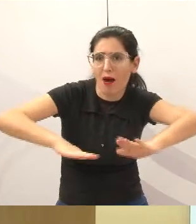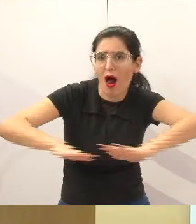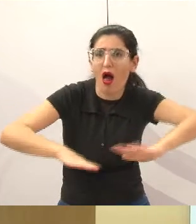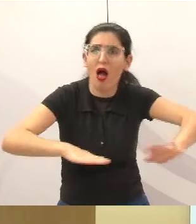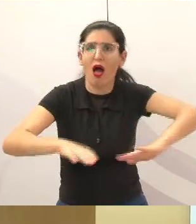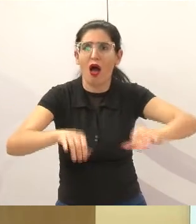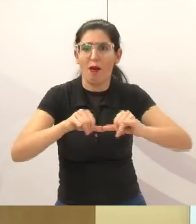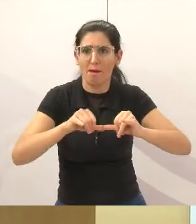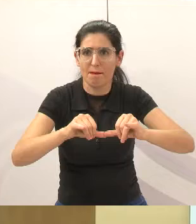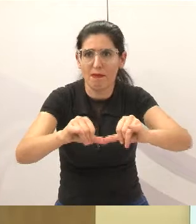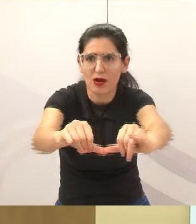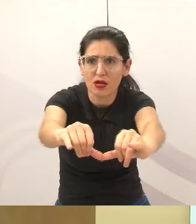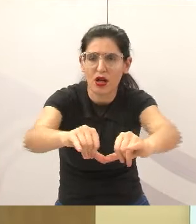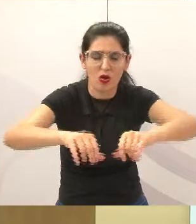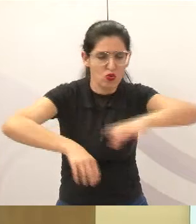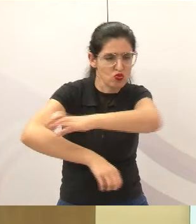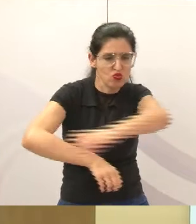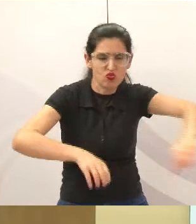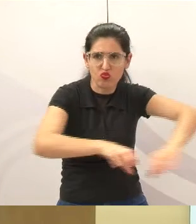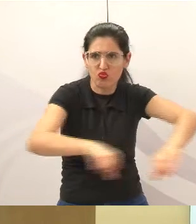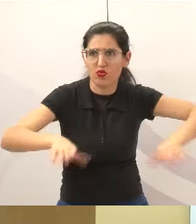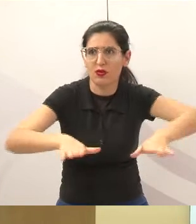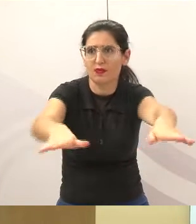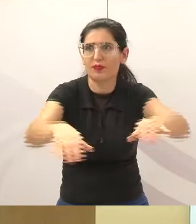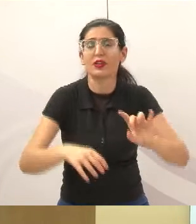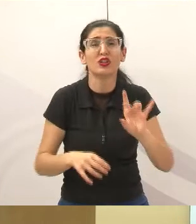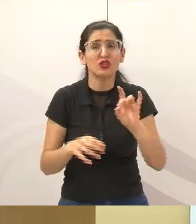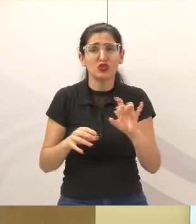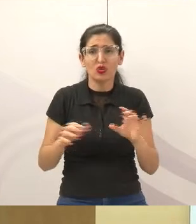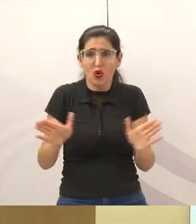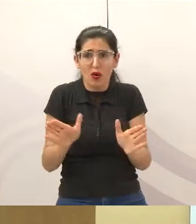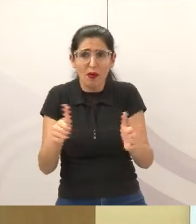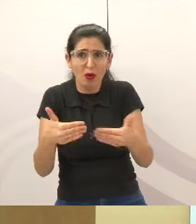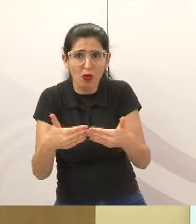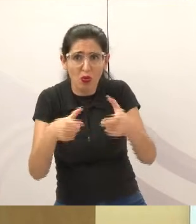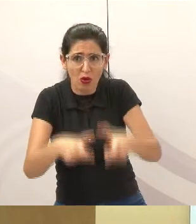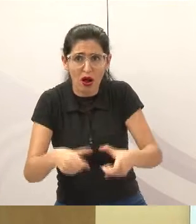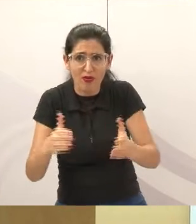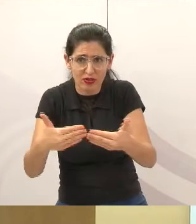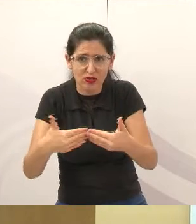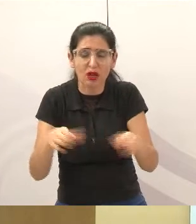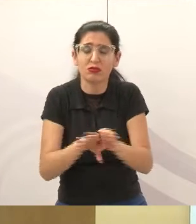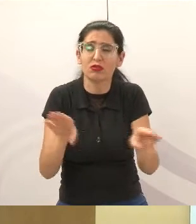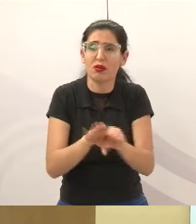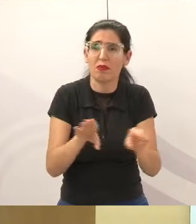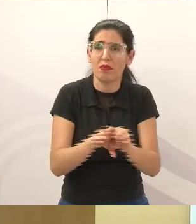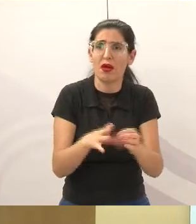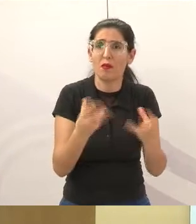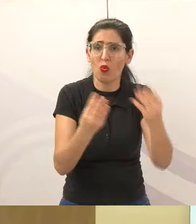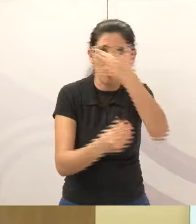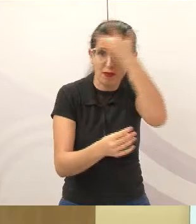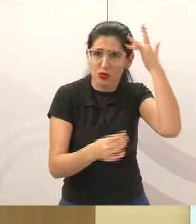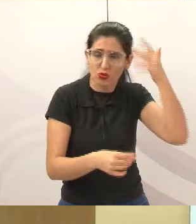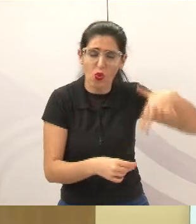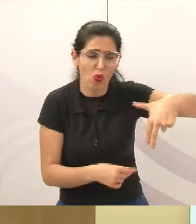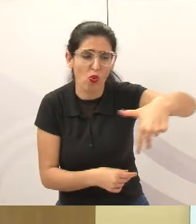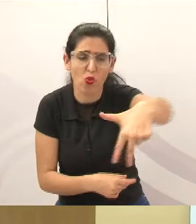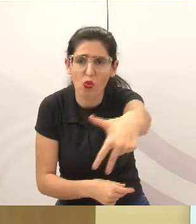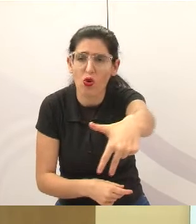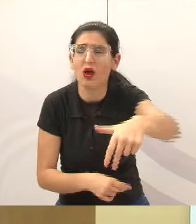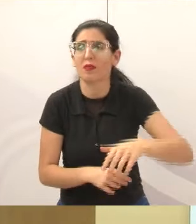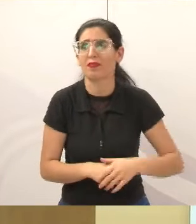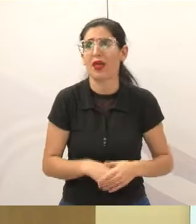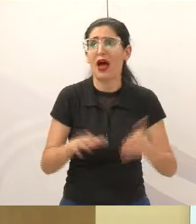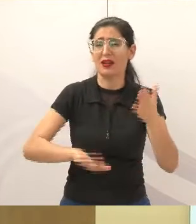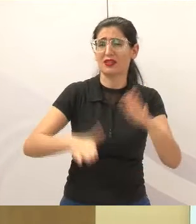de uso de máscara somente em ambientes fechados e coletivos. Daí muitas pessoas perguntam, mas doutor, às vezes tem